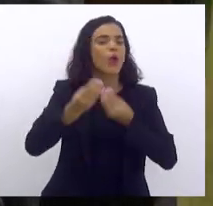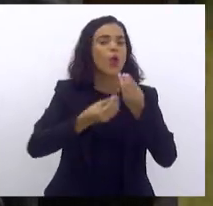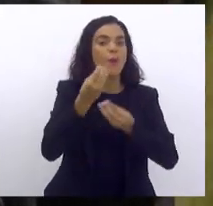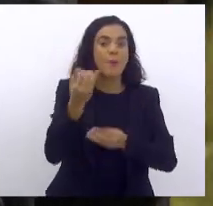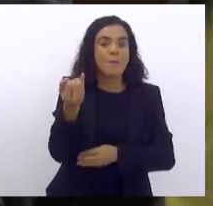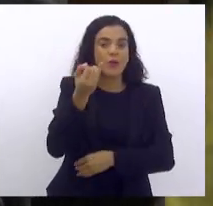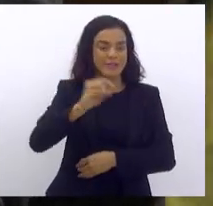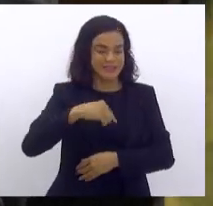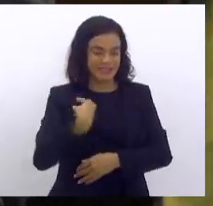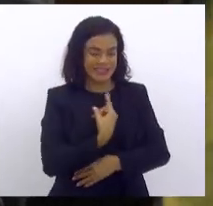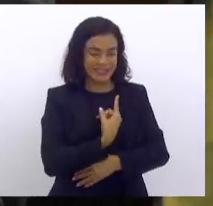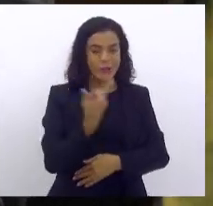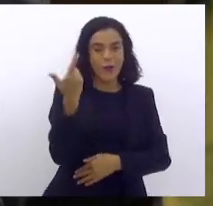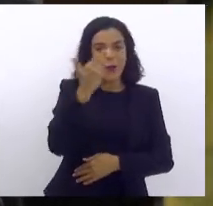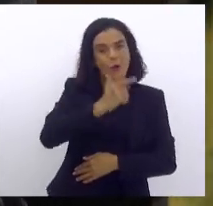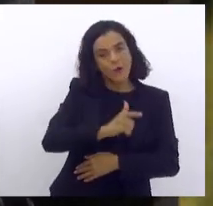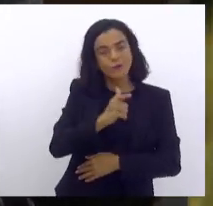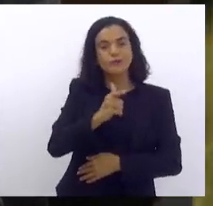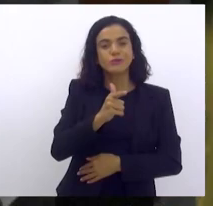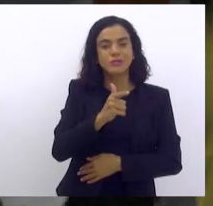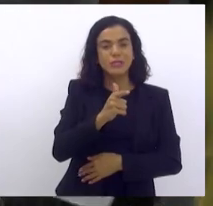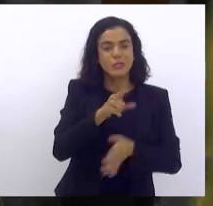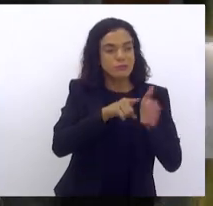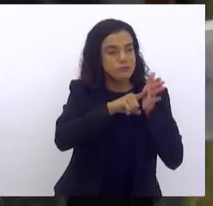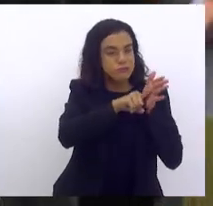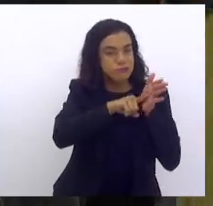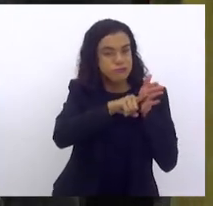gente conseguir conduzir